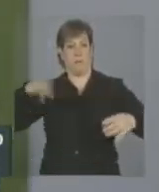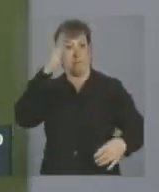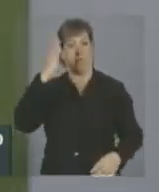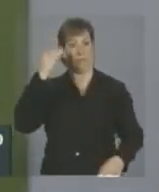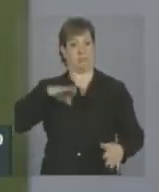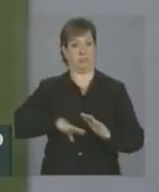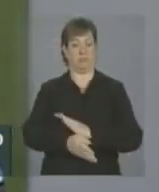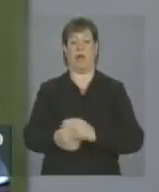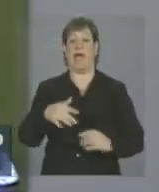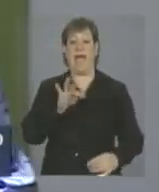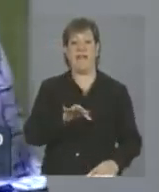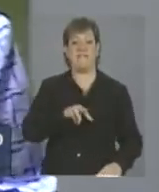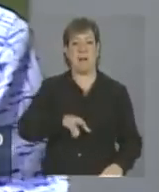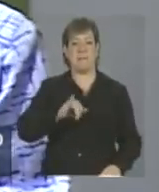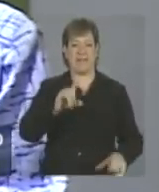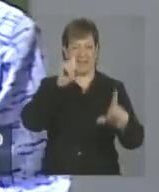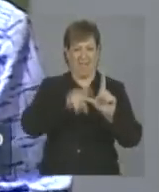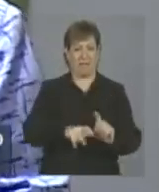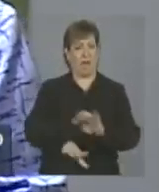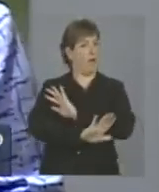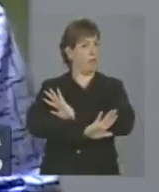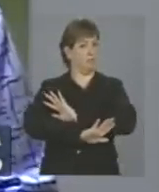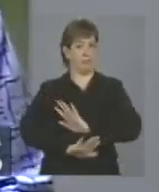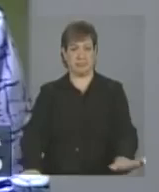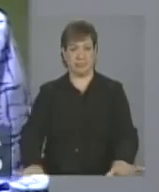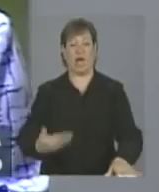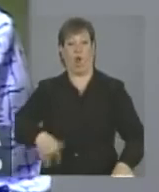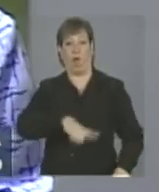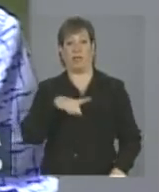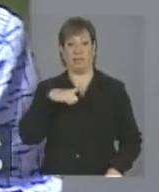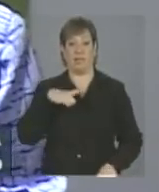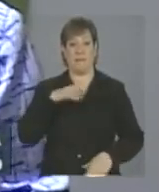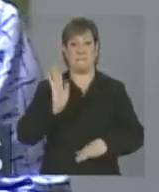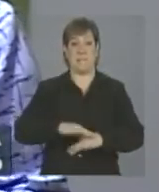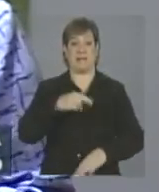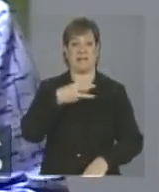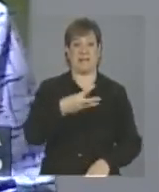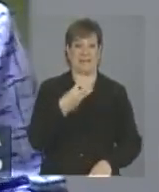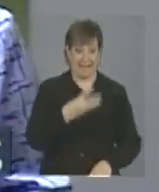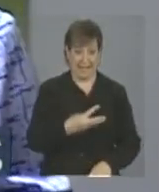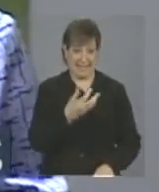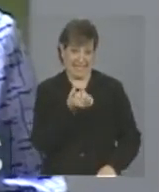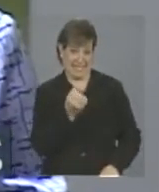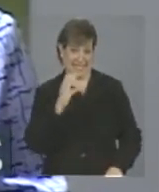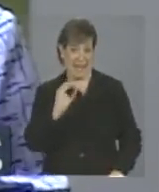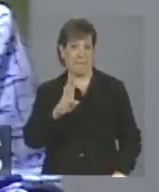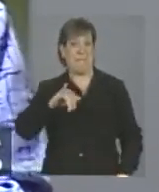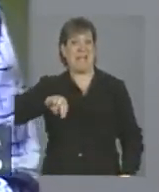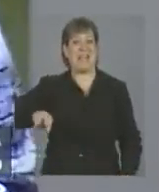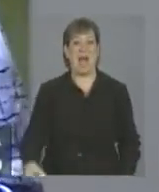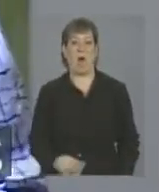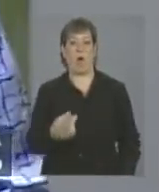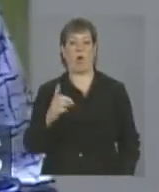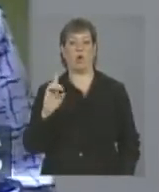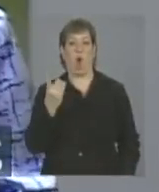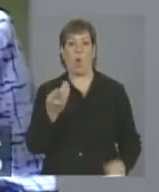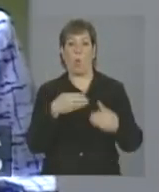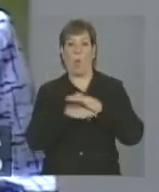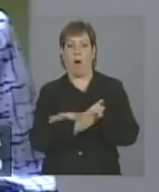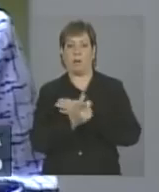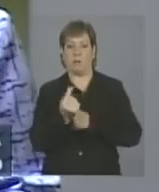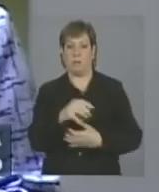do Fundo Monetário. Temos mais de 360 bilhões de dólares em reserva.